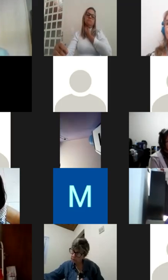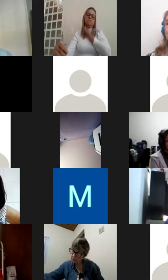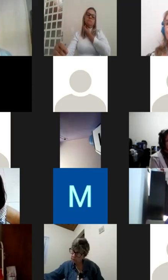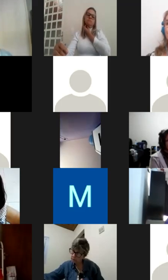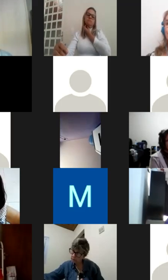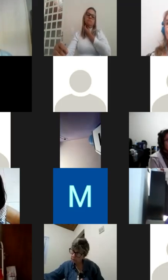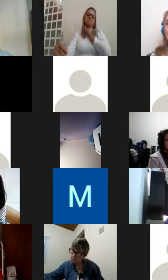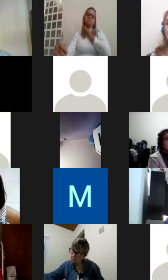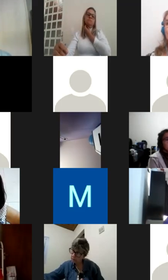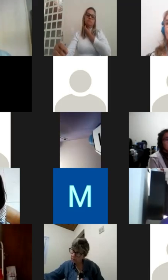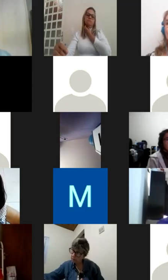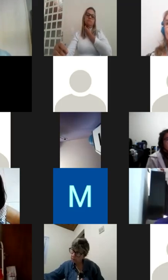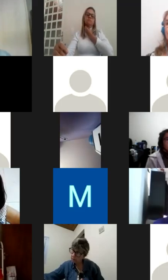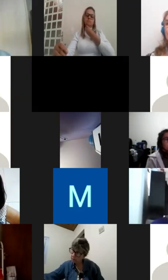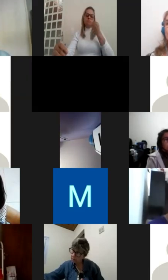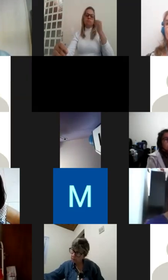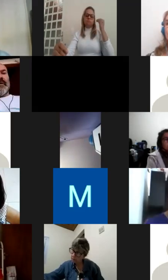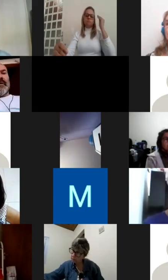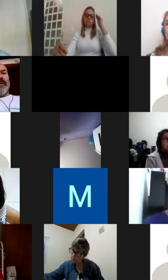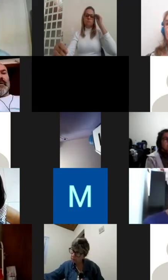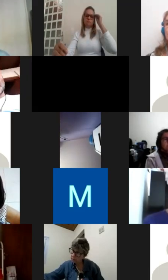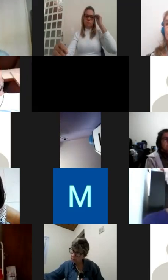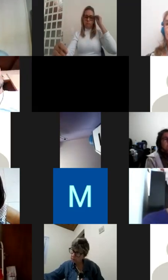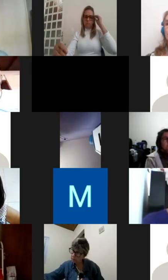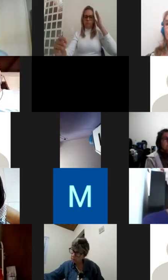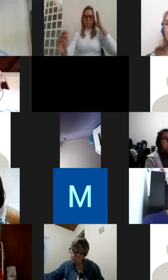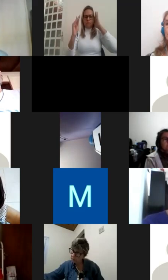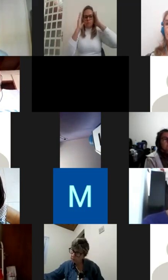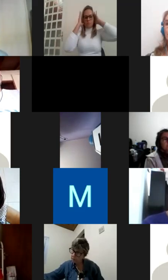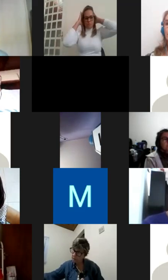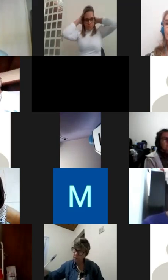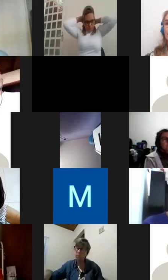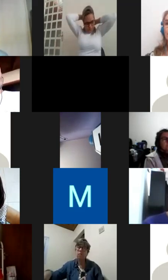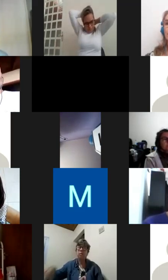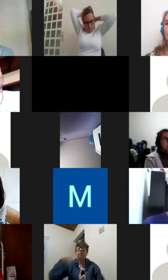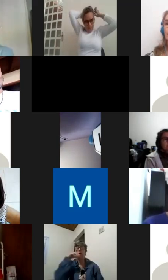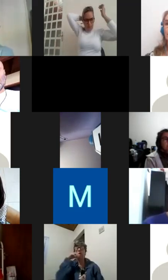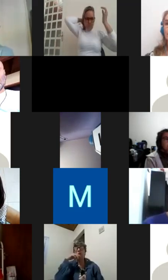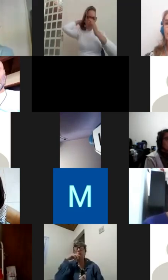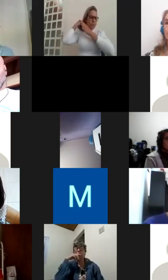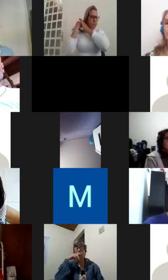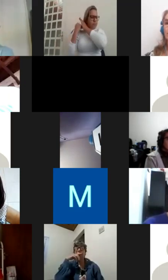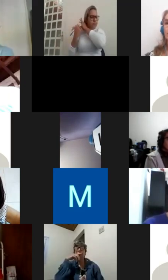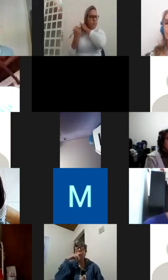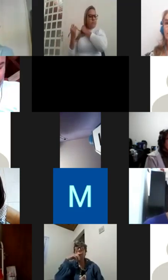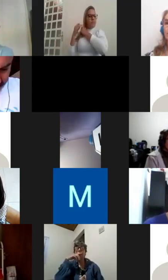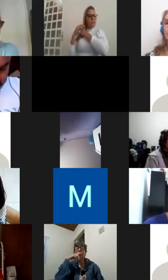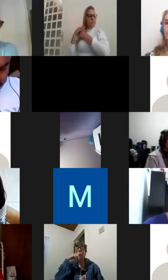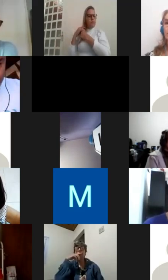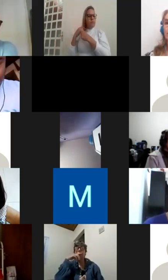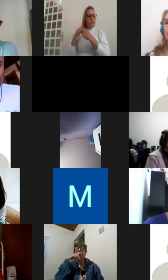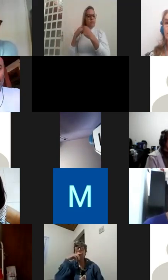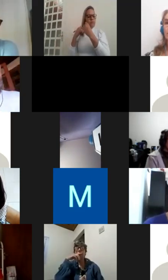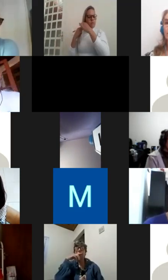Bom? Quem me chamou é dentro dessa pergunta? Fui eu. Oi, Pepe. Fui eu, professor. Eu iria